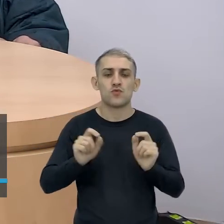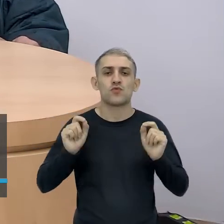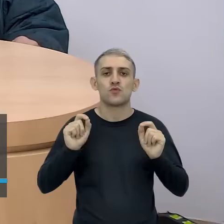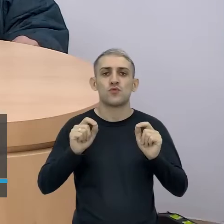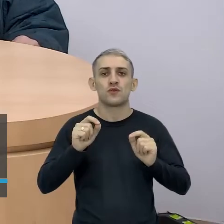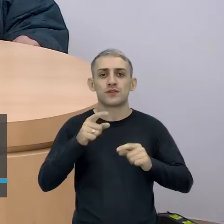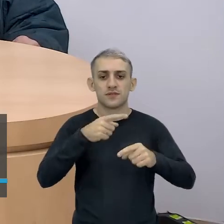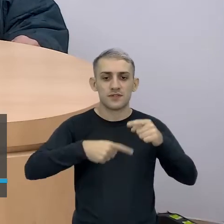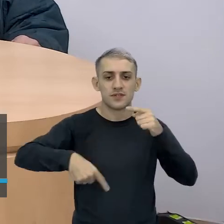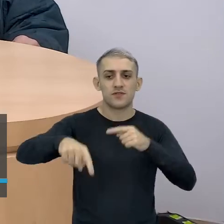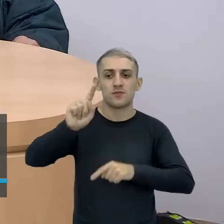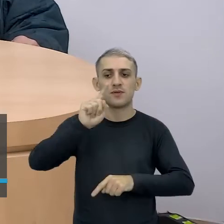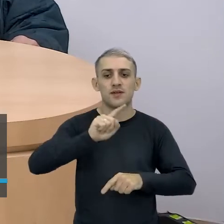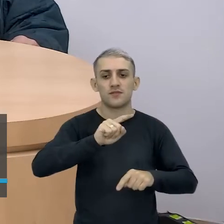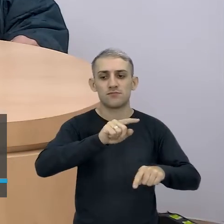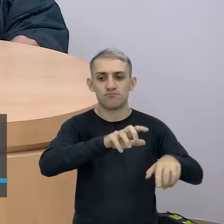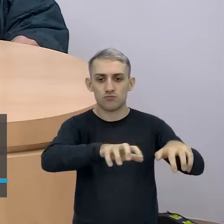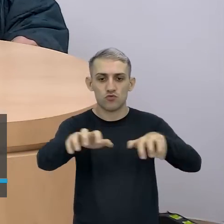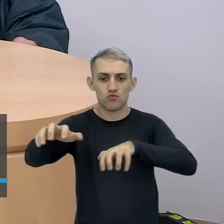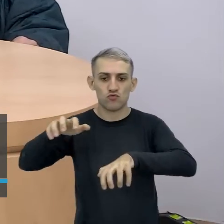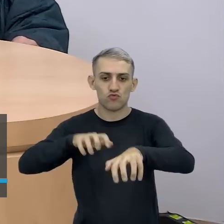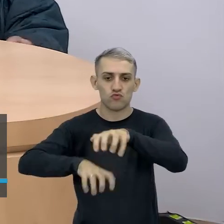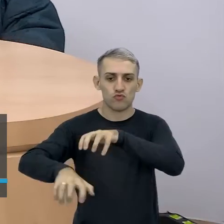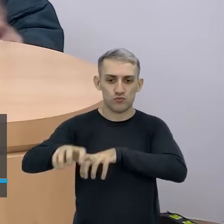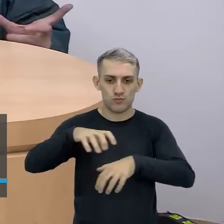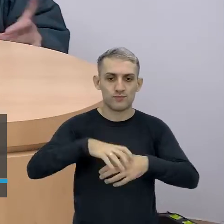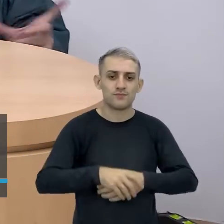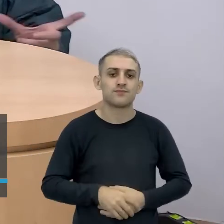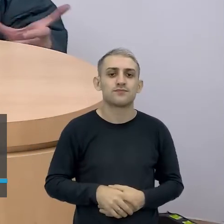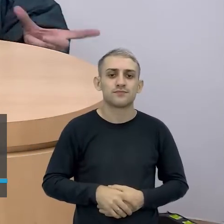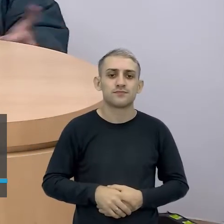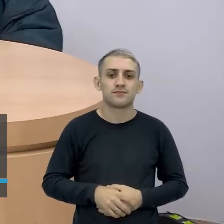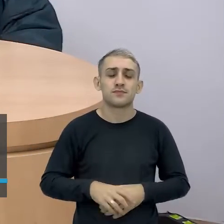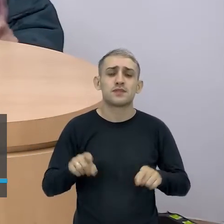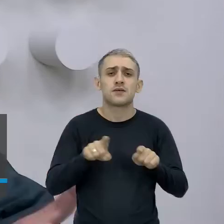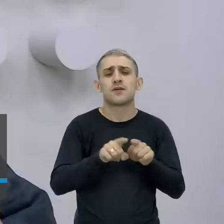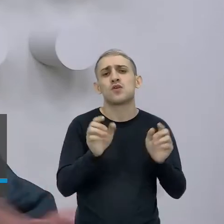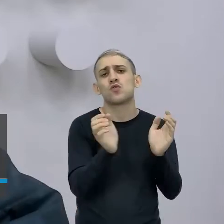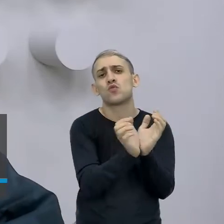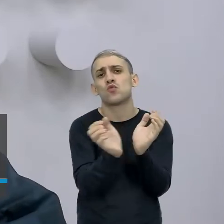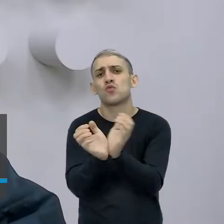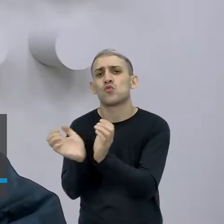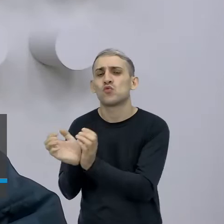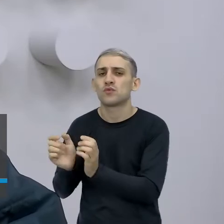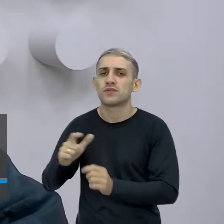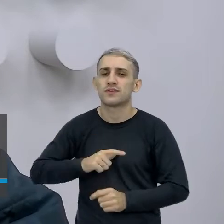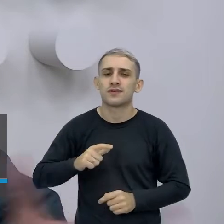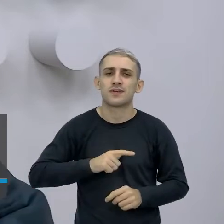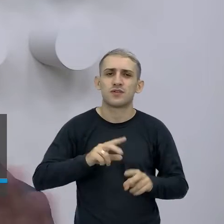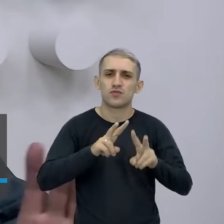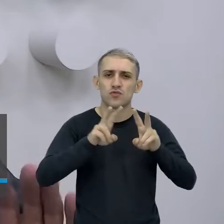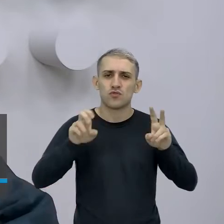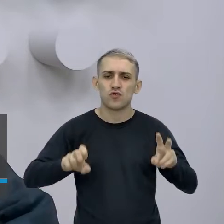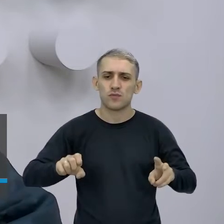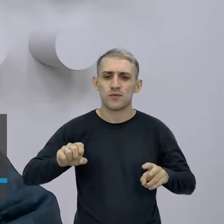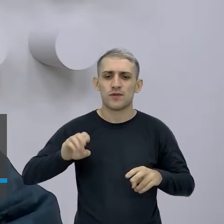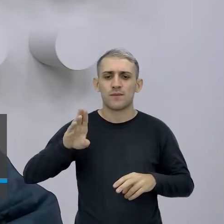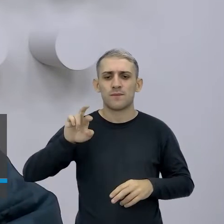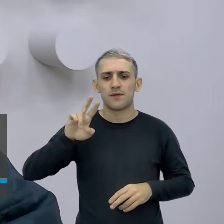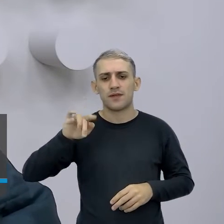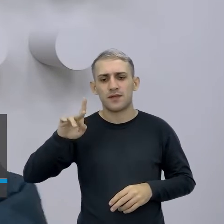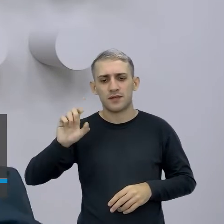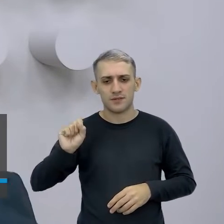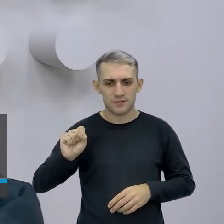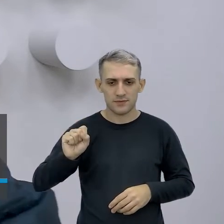próprio desenvolvimento dessas nações. Mas aí dos grupos você está falando estilo BRICS, por exemplo? Não, dos grupos